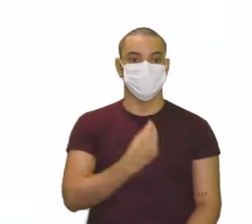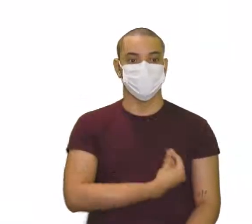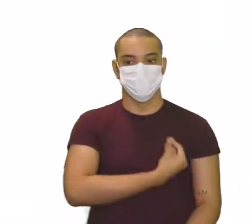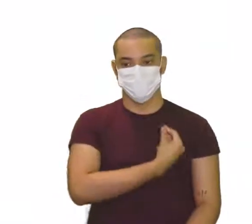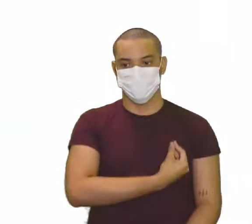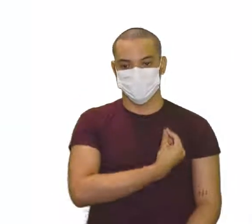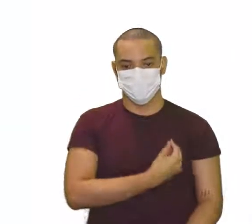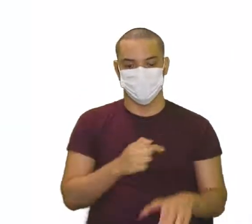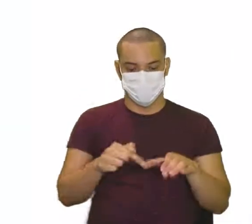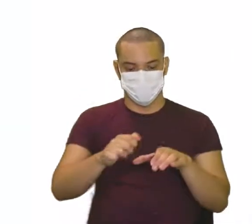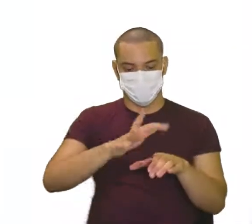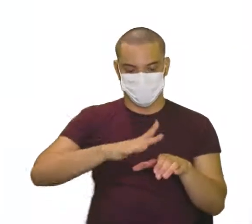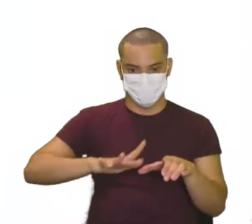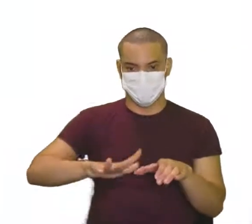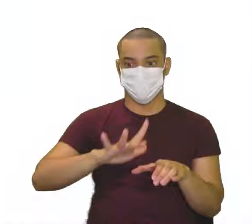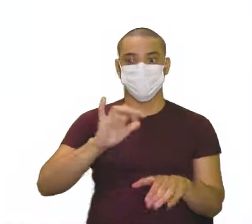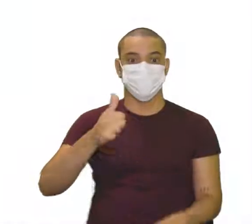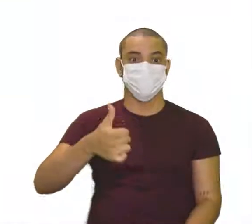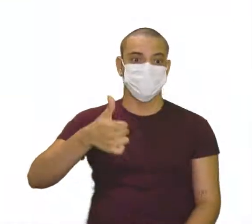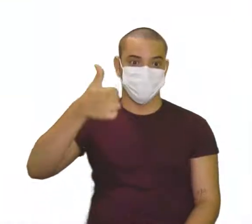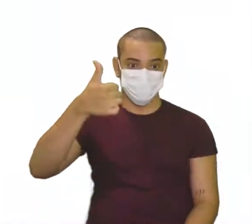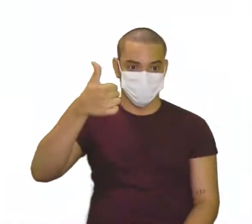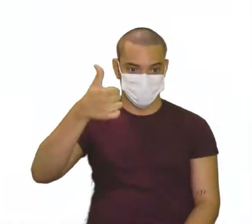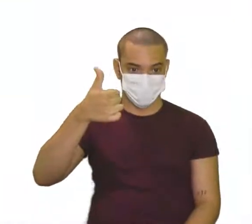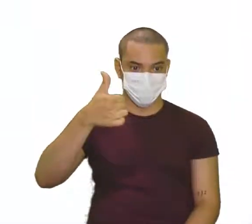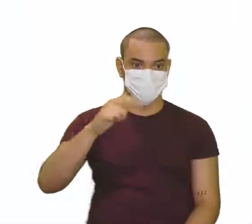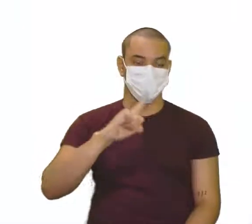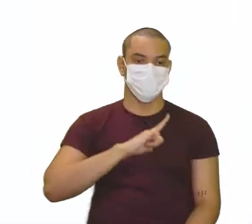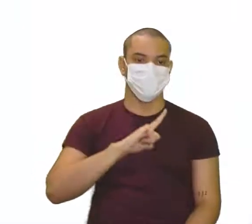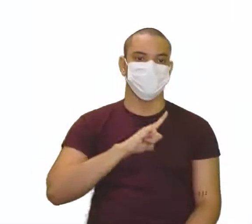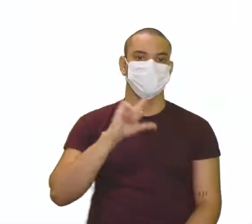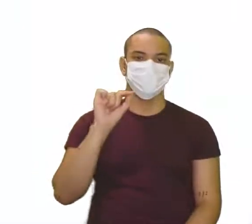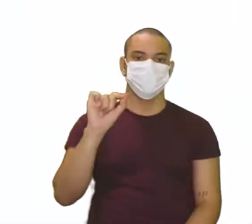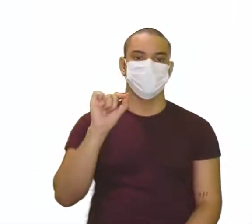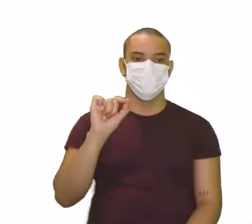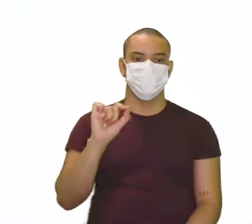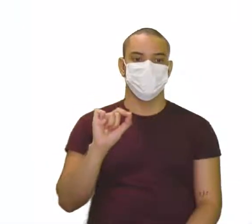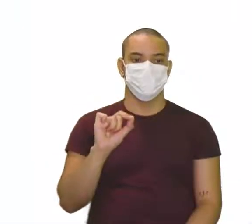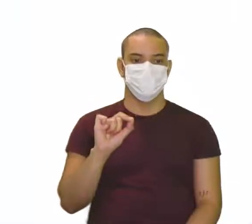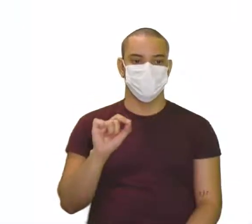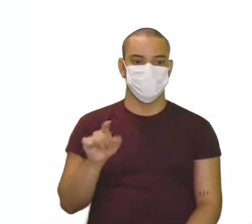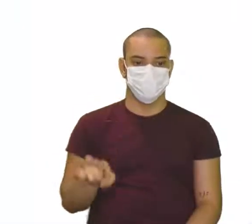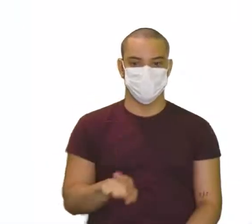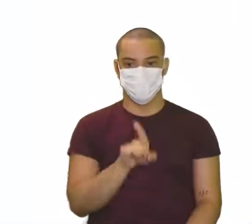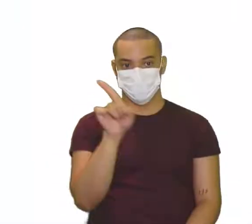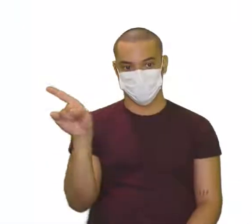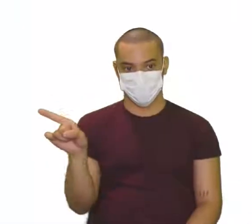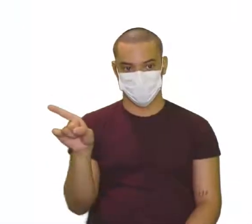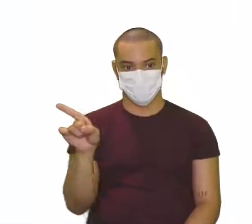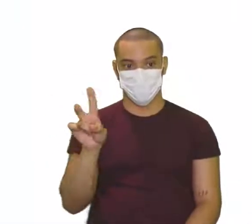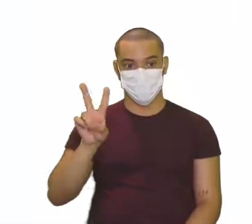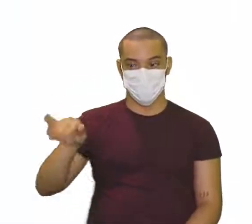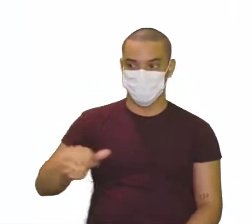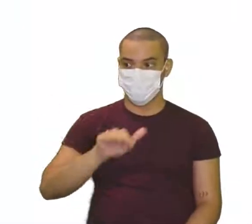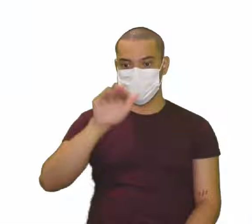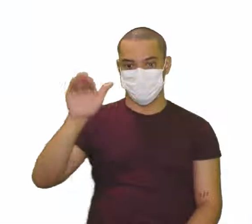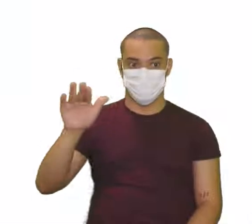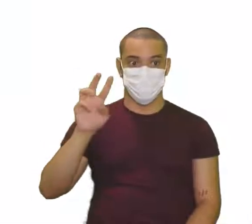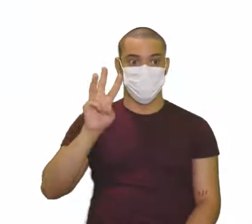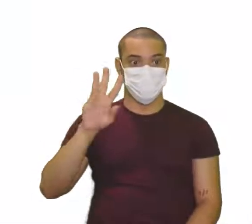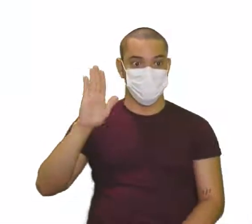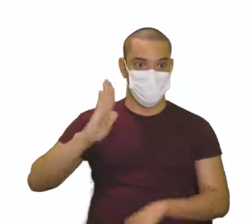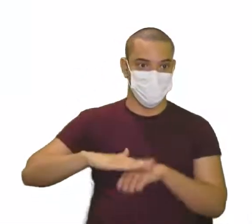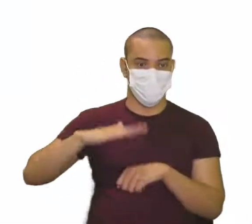do campo, 1, ele desviou bem na entrada aqui, o 2, ele teve um raio maior, e o 3, um